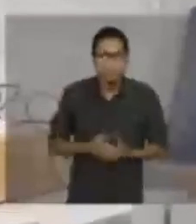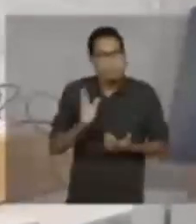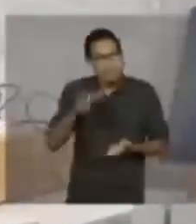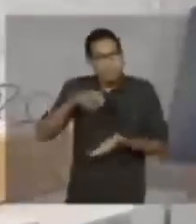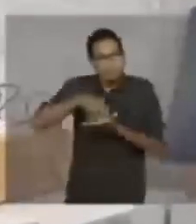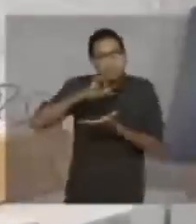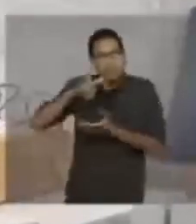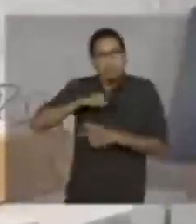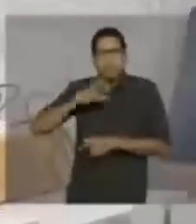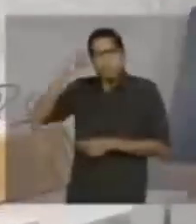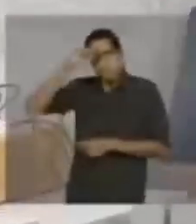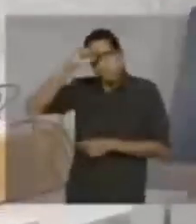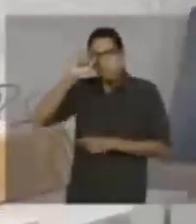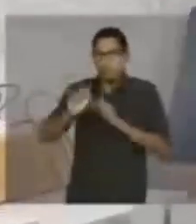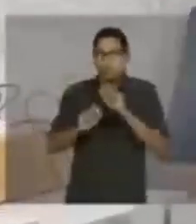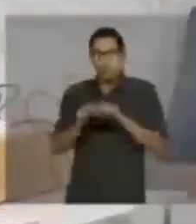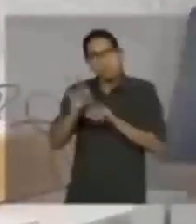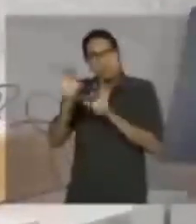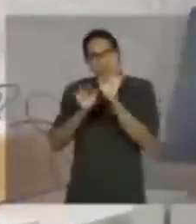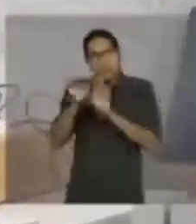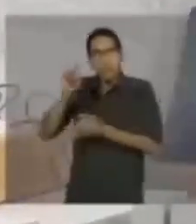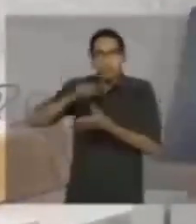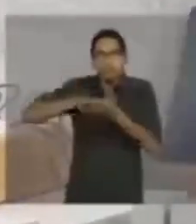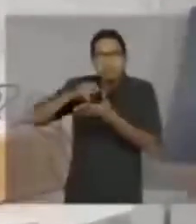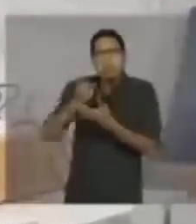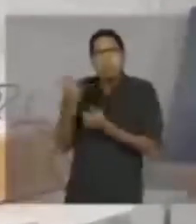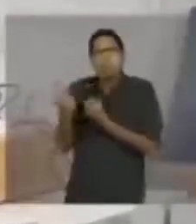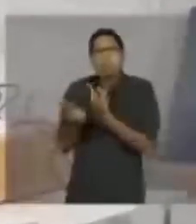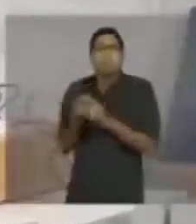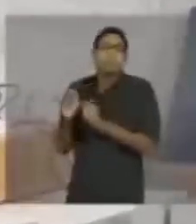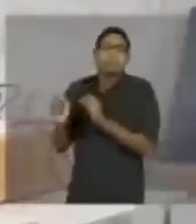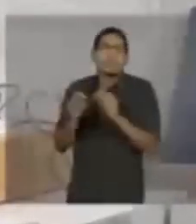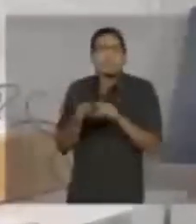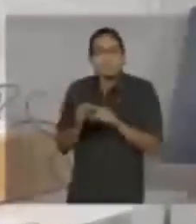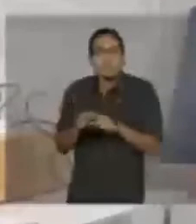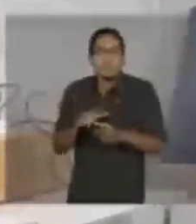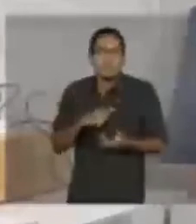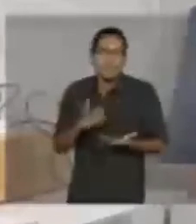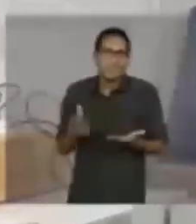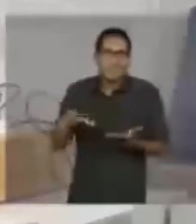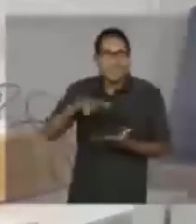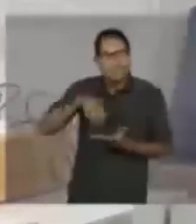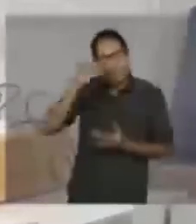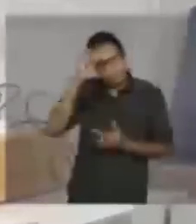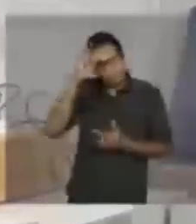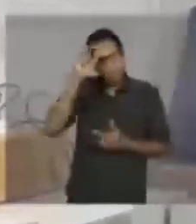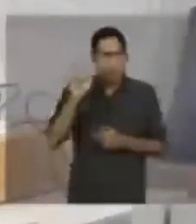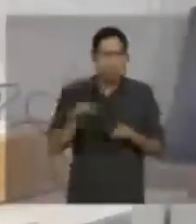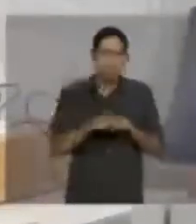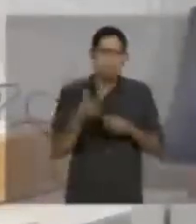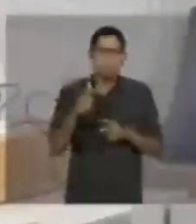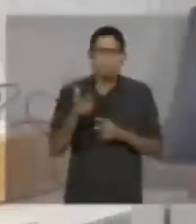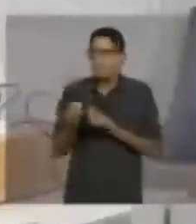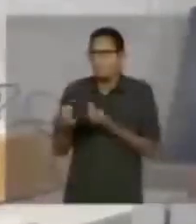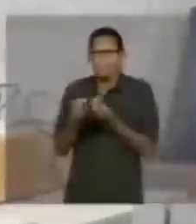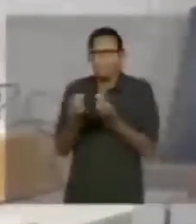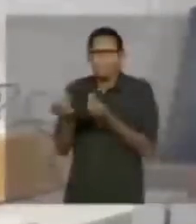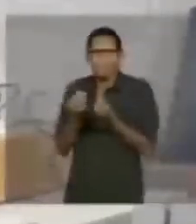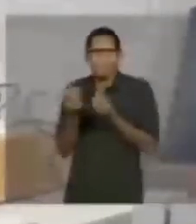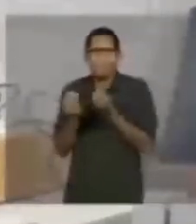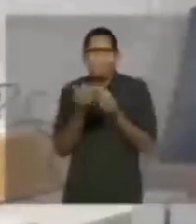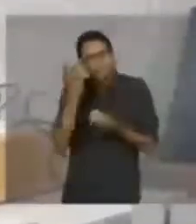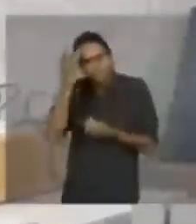ter alguma dificuldade de providenciar alguns documentos, porque, enfim, são entidades da área de cultura, não tem toda essa familiaridade com esse